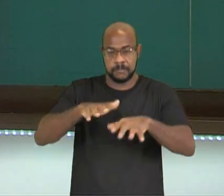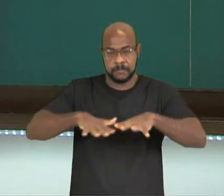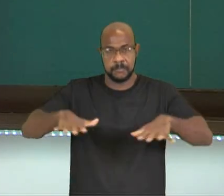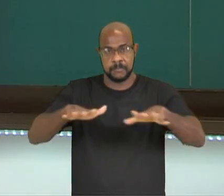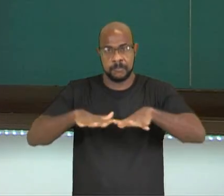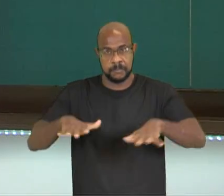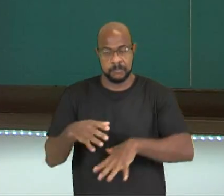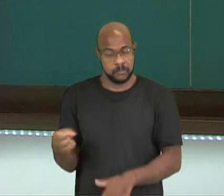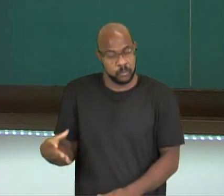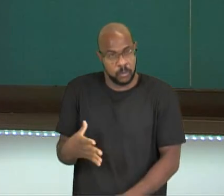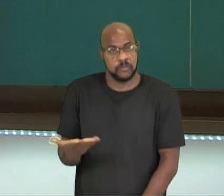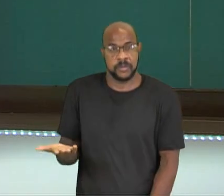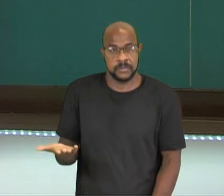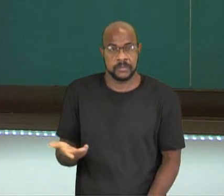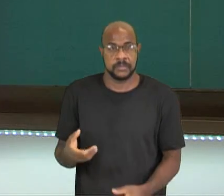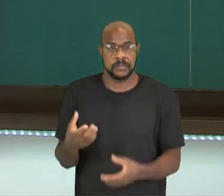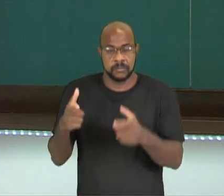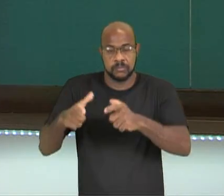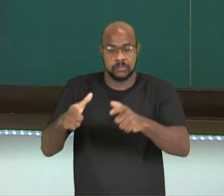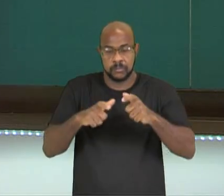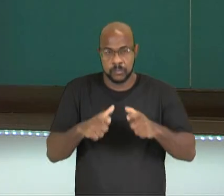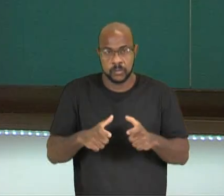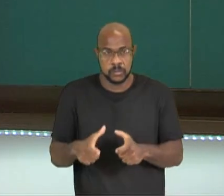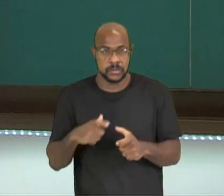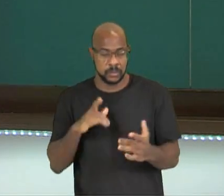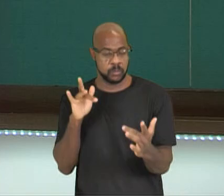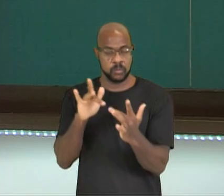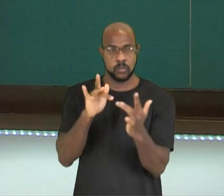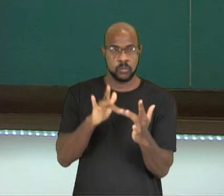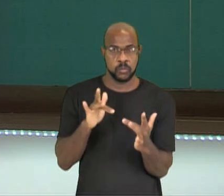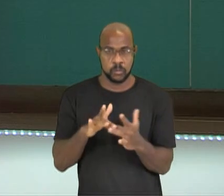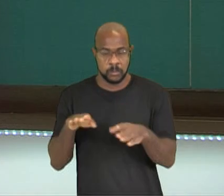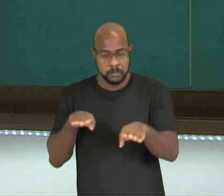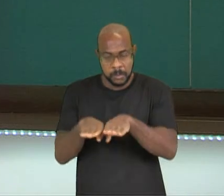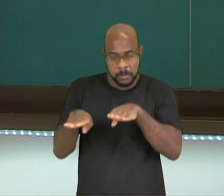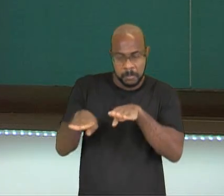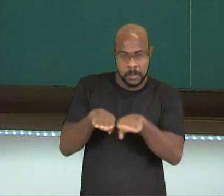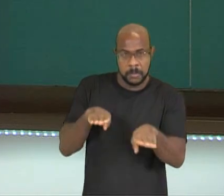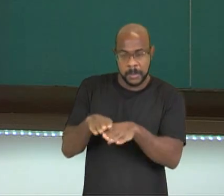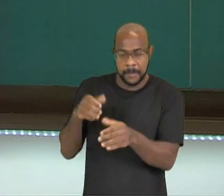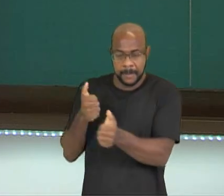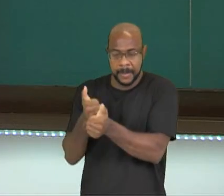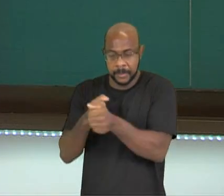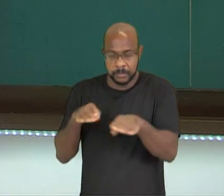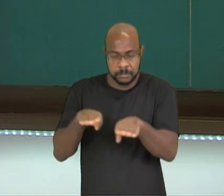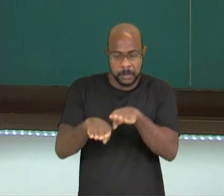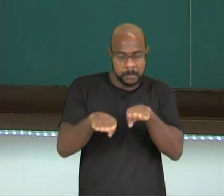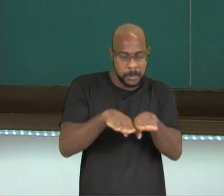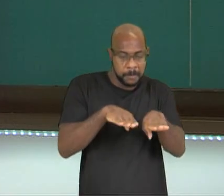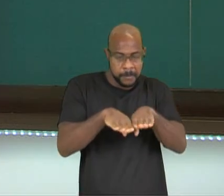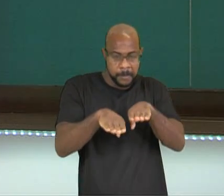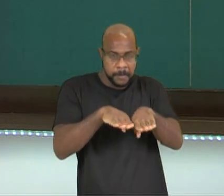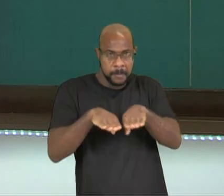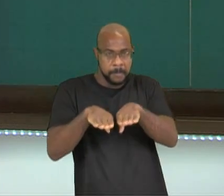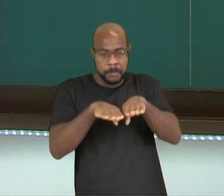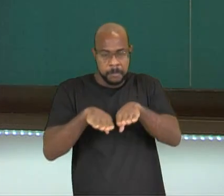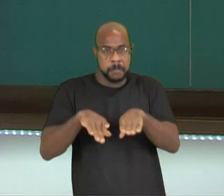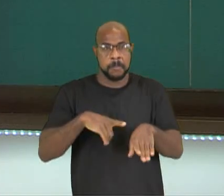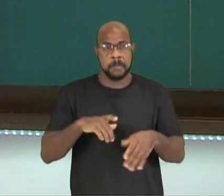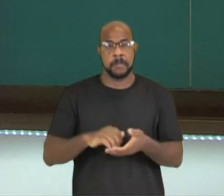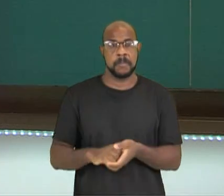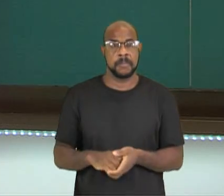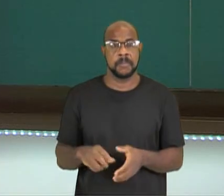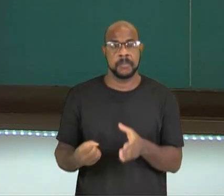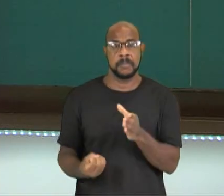dobramentos modernos, formados em áreas de contato entre placas tectônicas, então está aqui a definição que nós acabamos de falar.